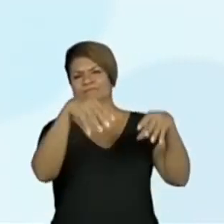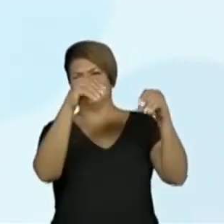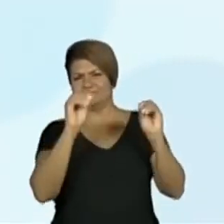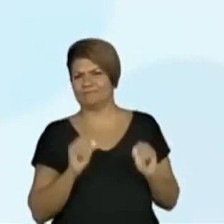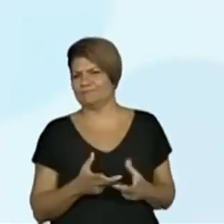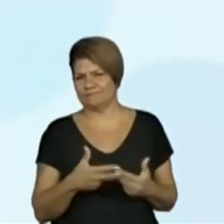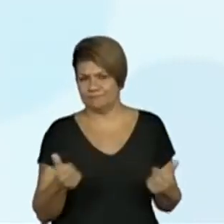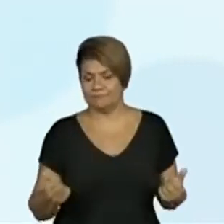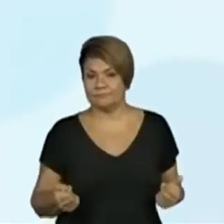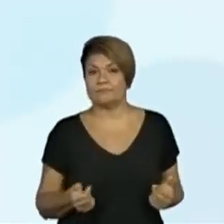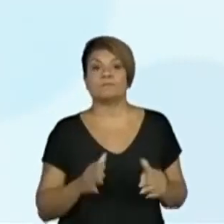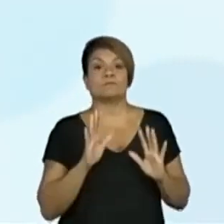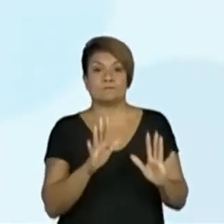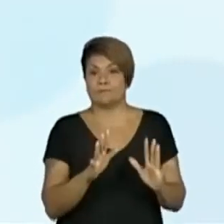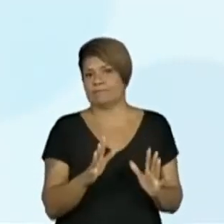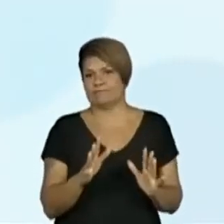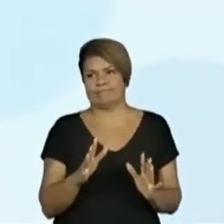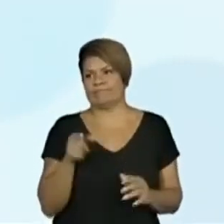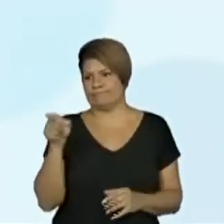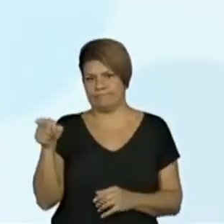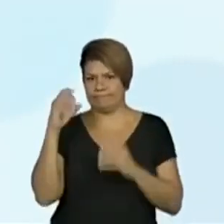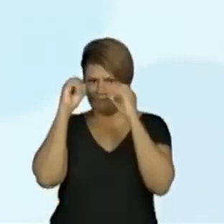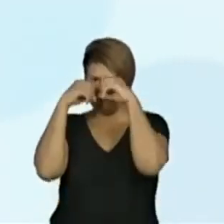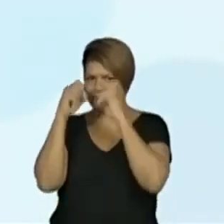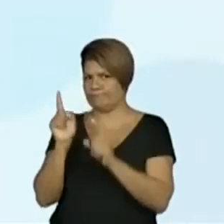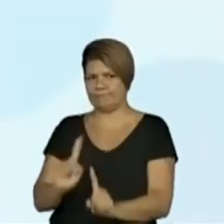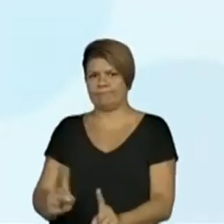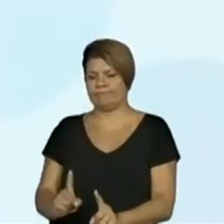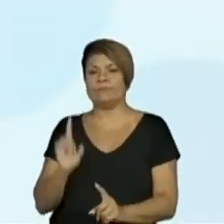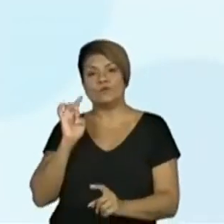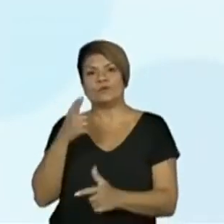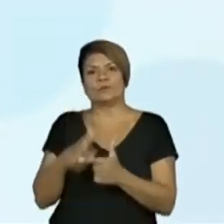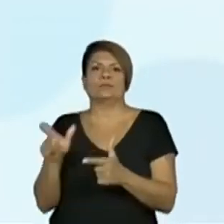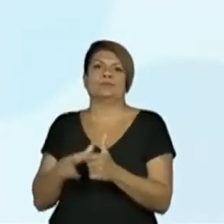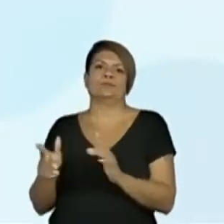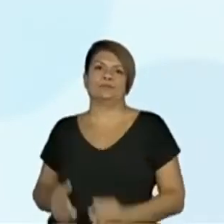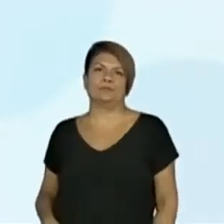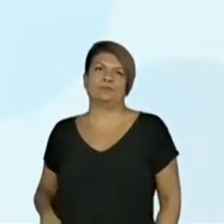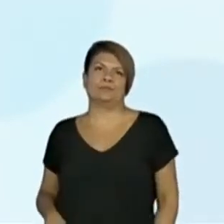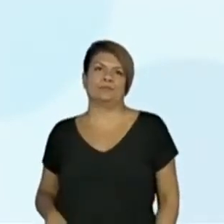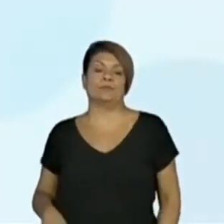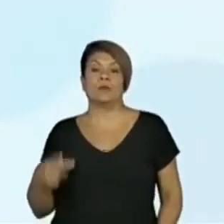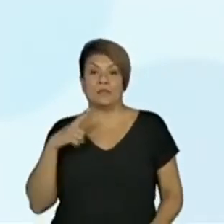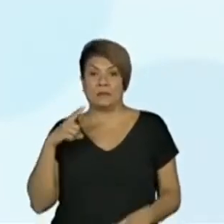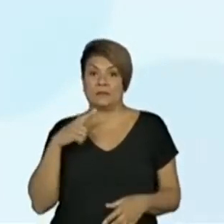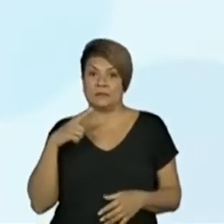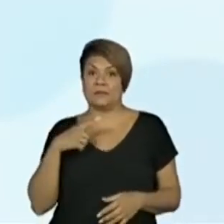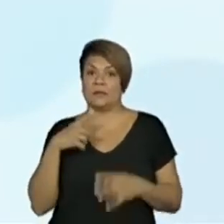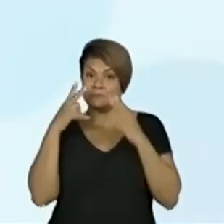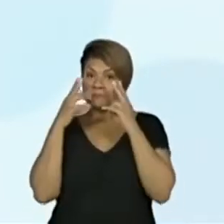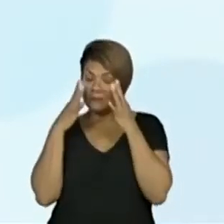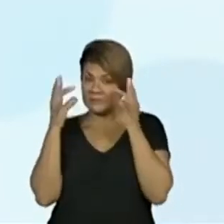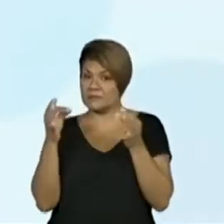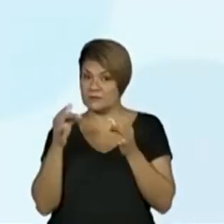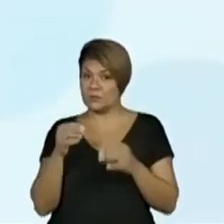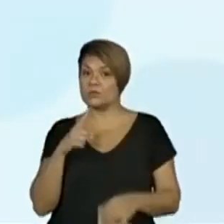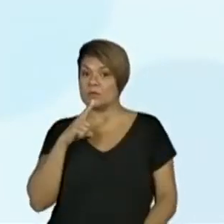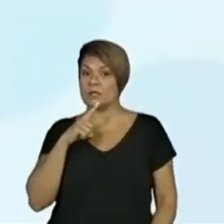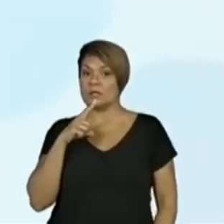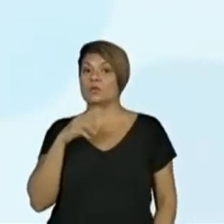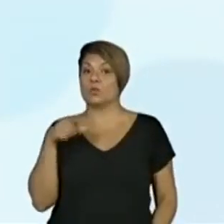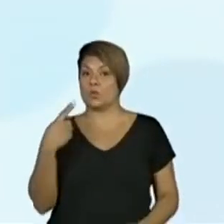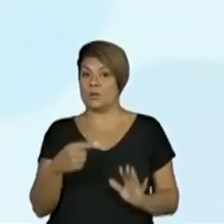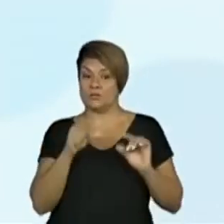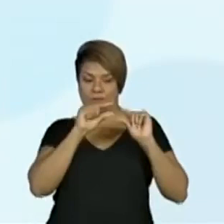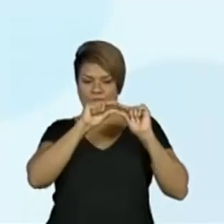Noturno, só traz problema. E olha só, apareceu os dois pontos. Que é importante a gente chamar a atenção. Quando aparece